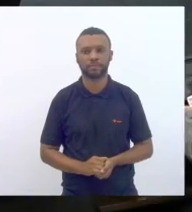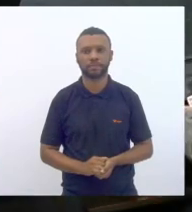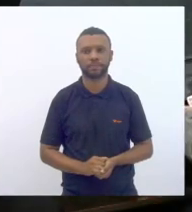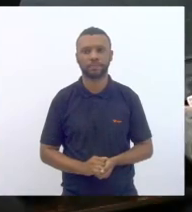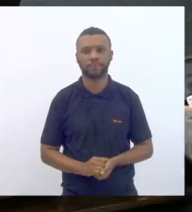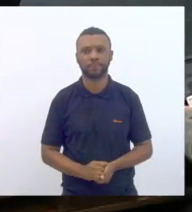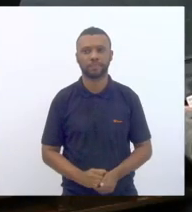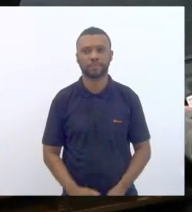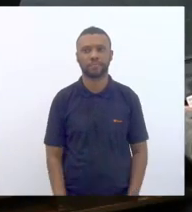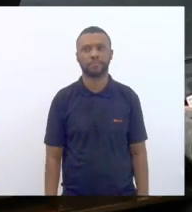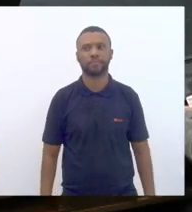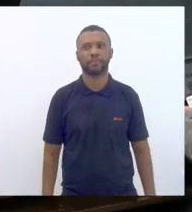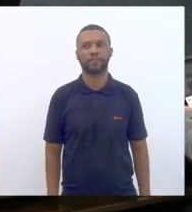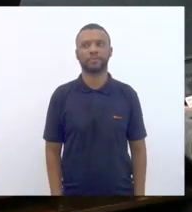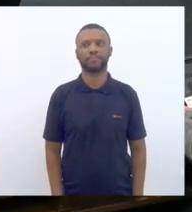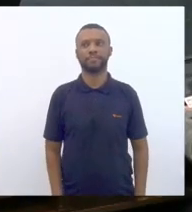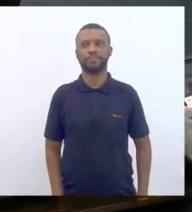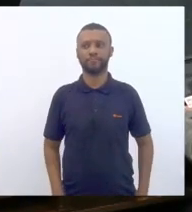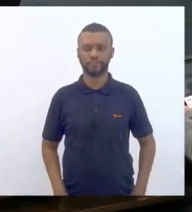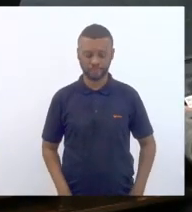9.